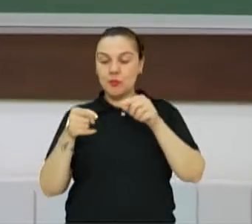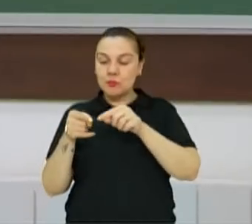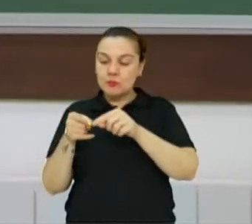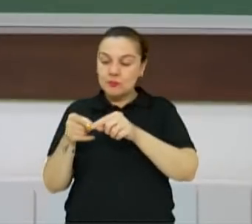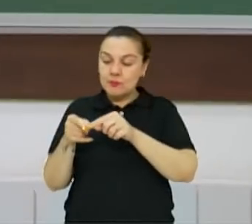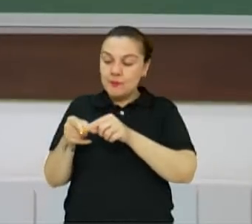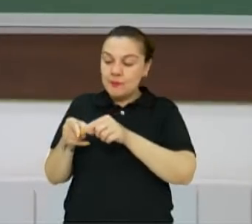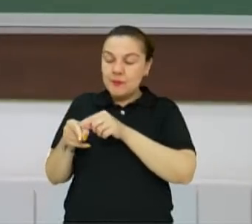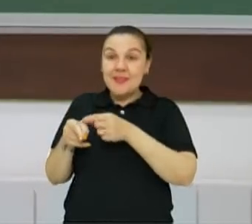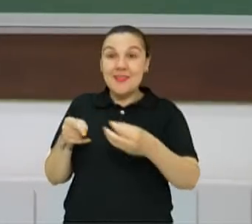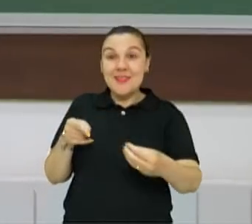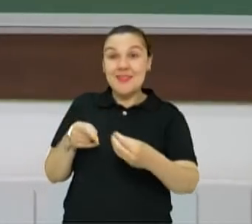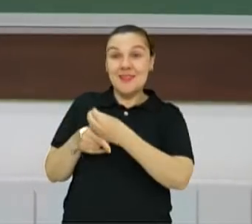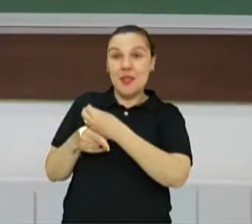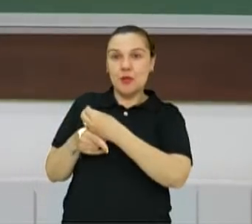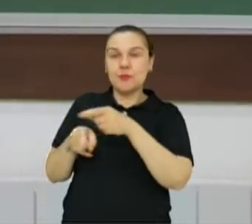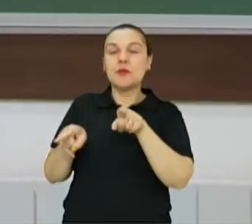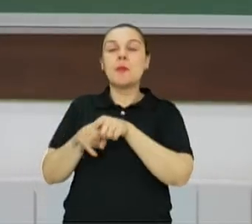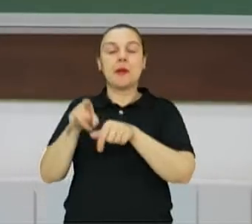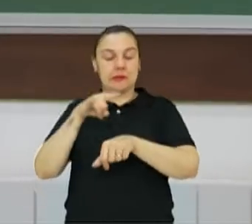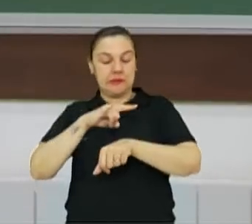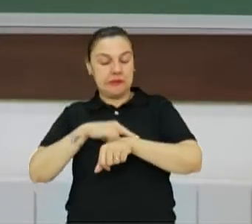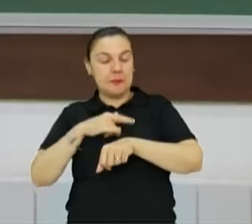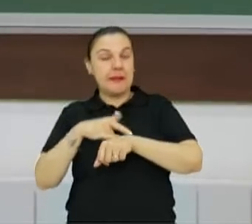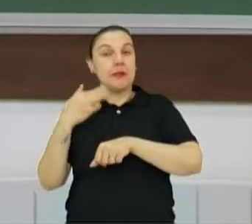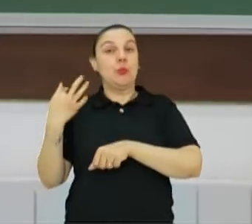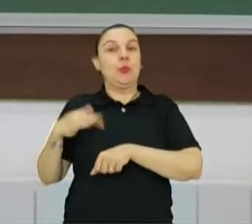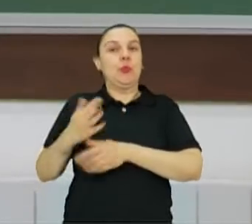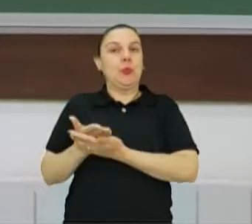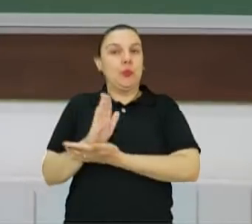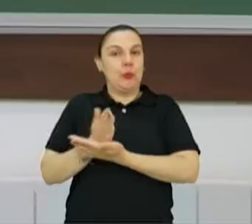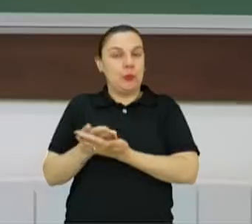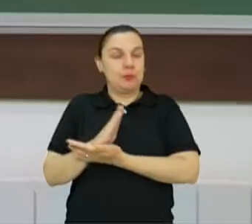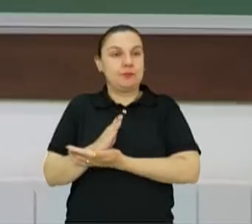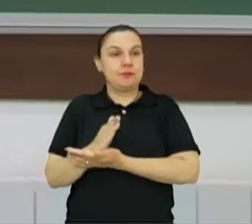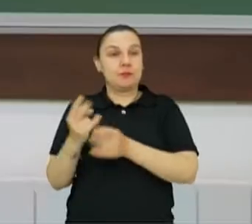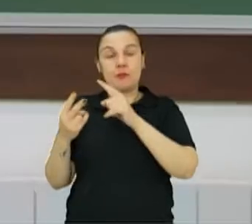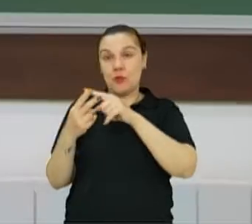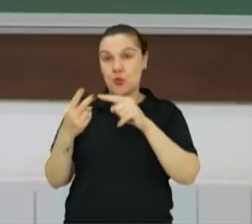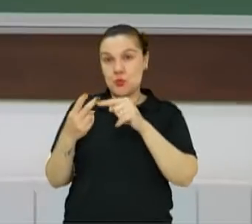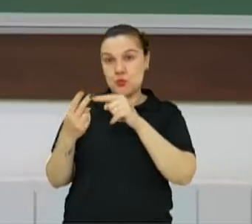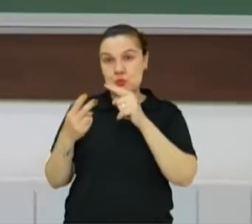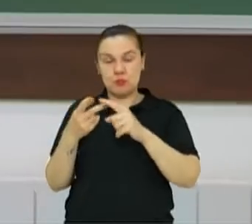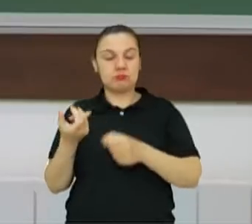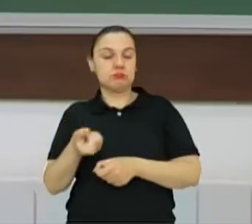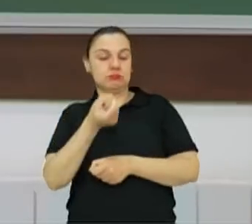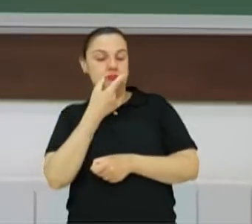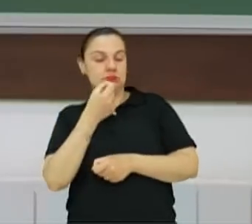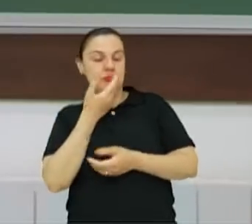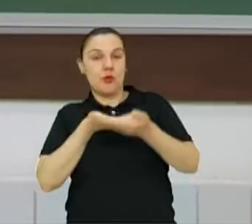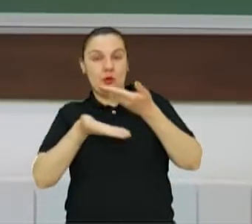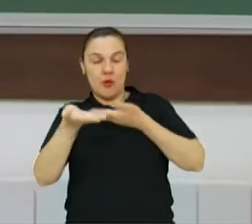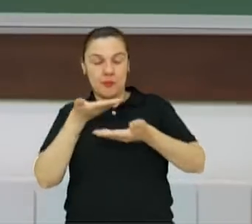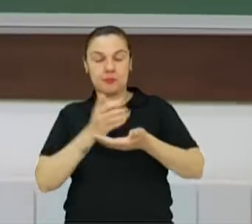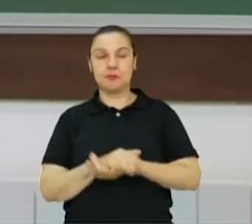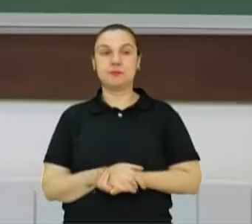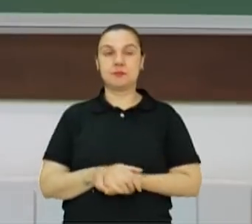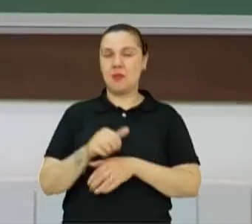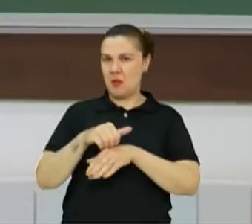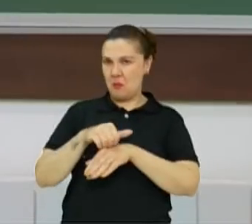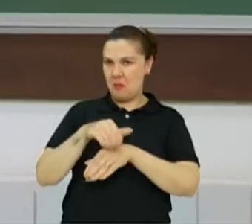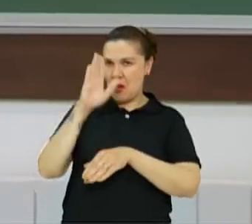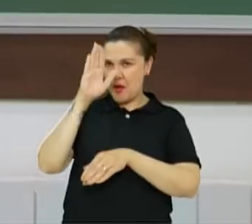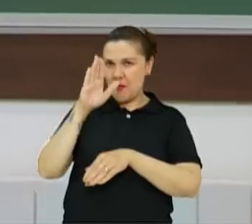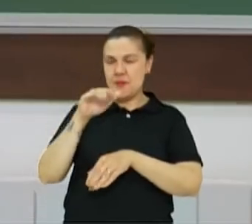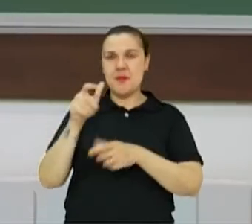vai sentir ardência para urinar. E nesse caso, os dois vão fazer o tratamento, né? Aliás, na